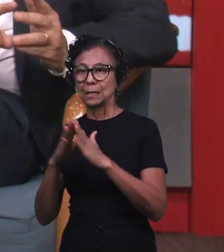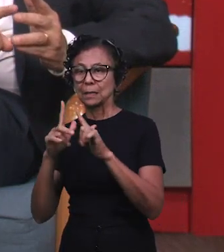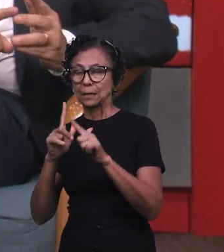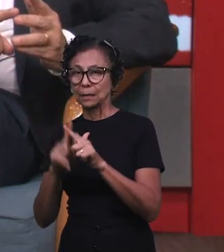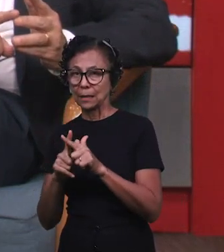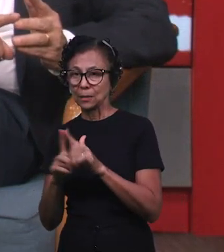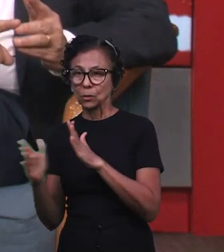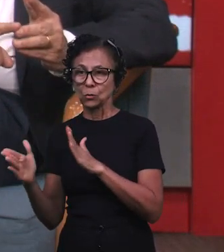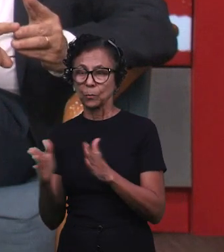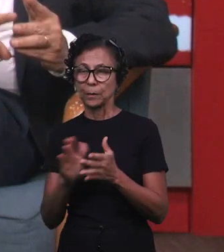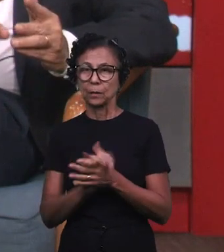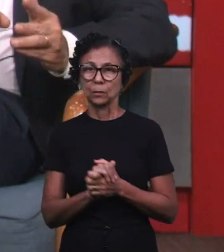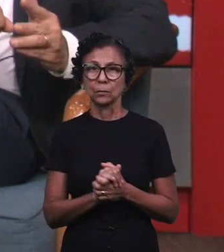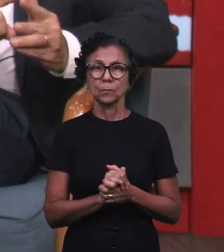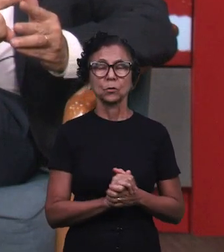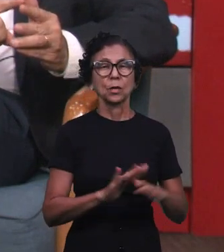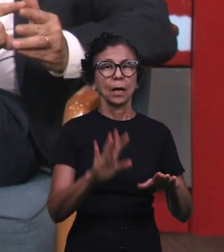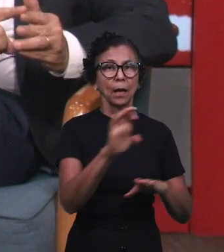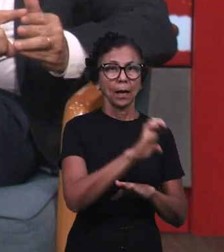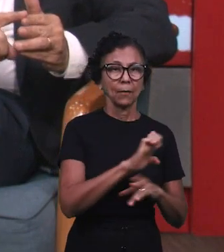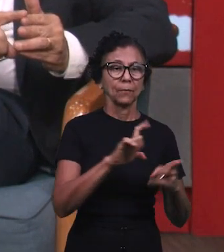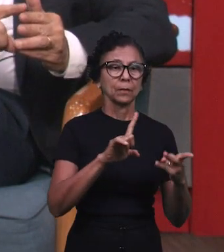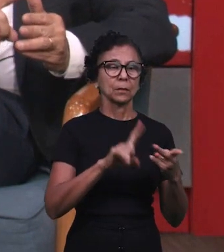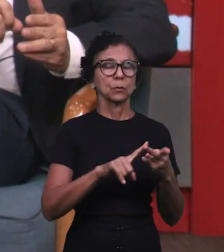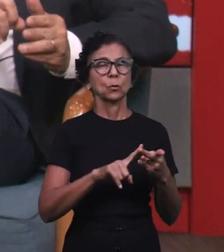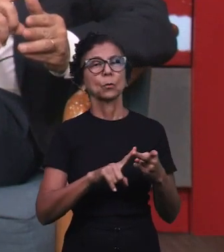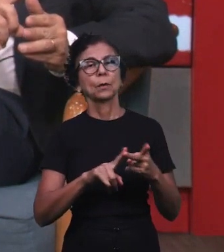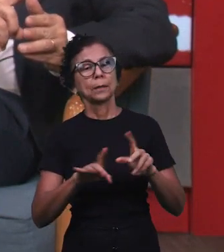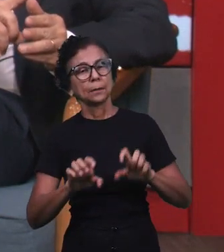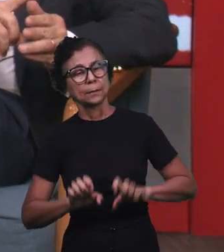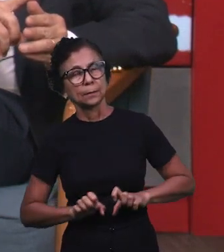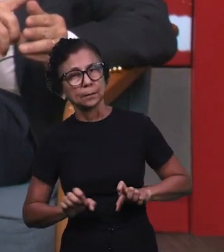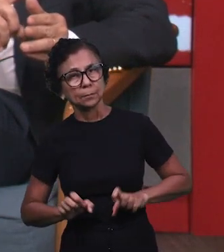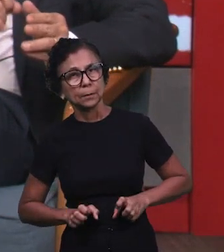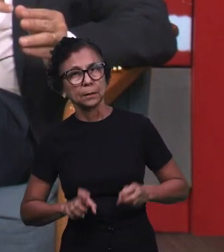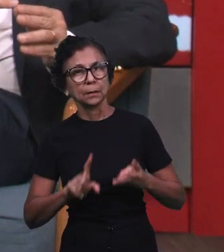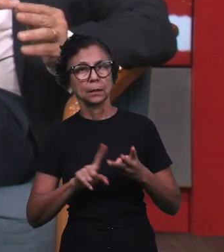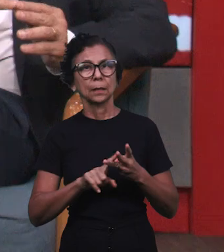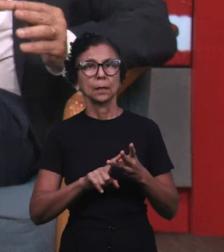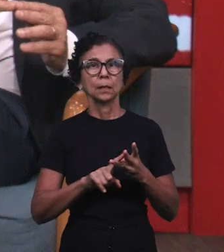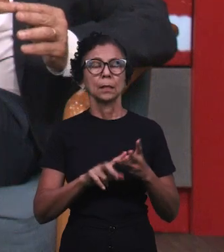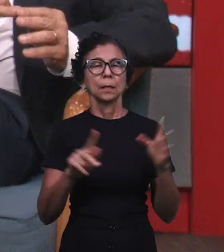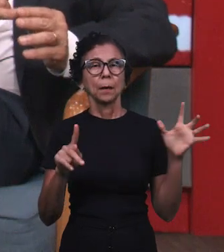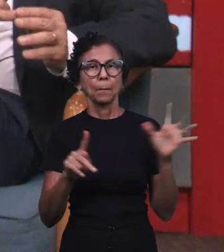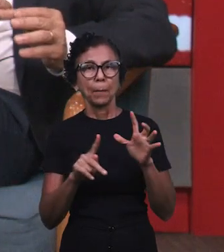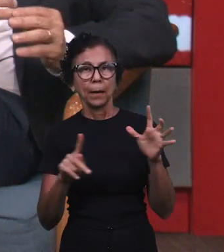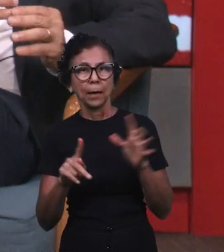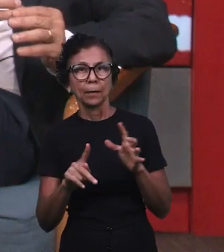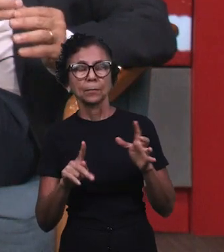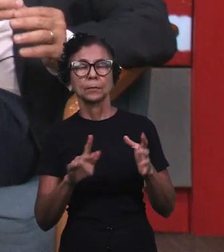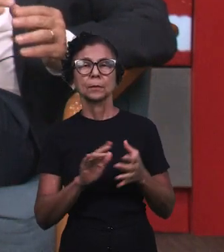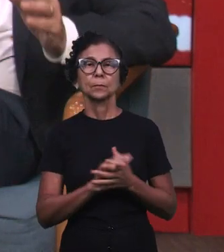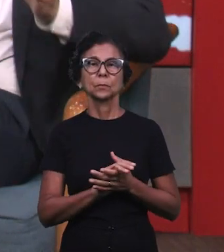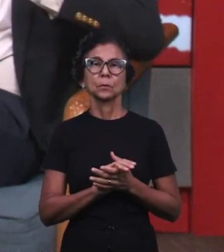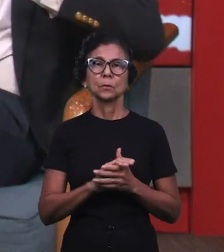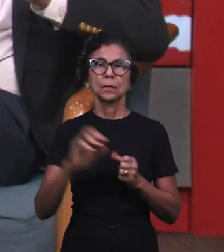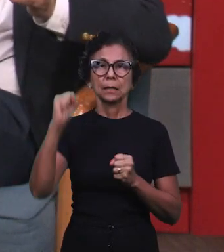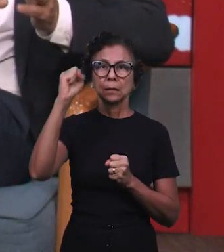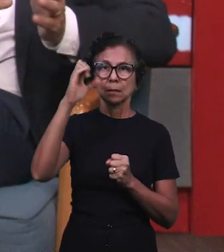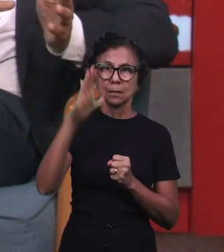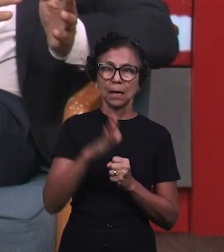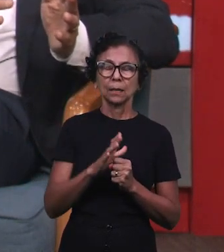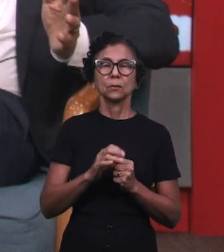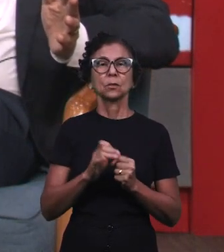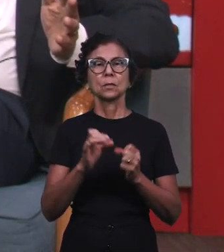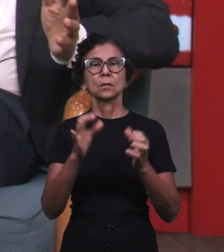Esmirna, Pérgamo, Tiatira, Sardes, Filadélfia e Laodiceia.